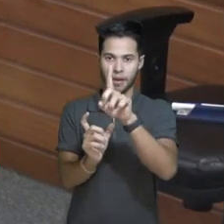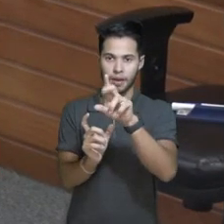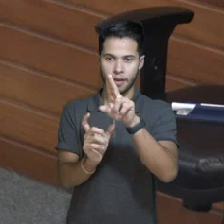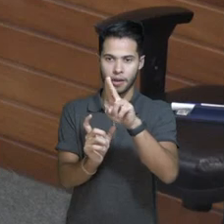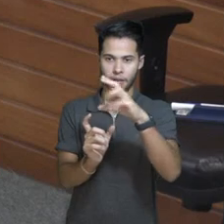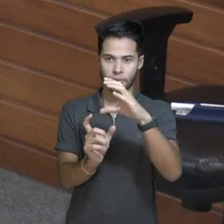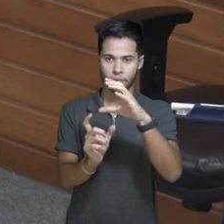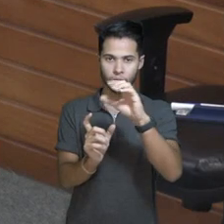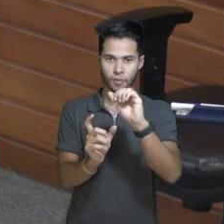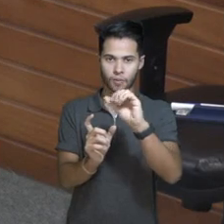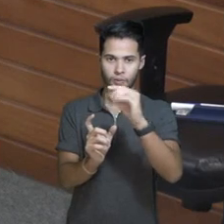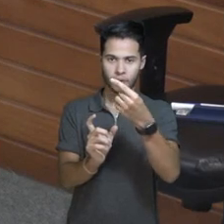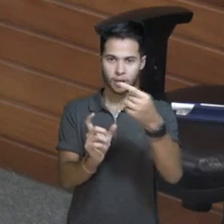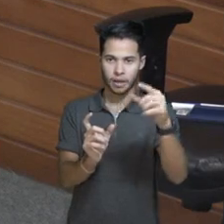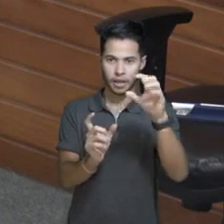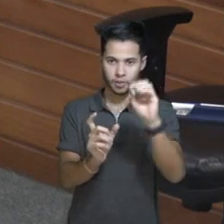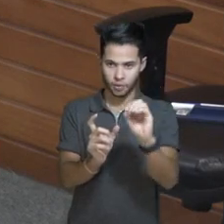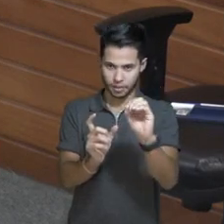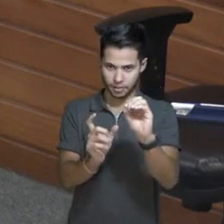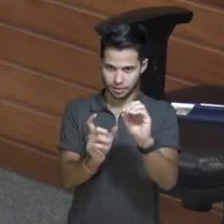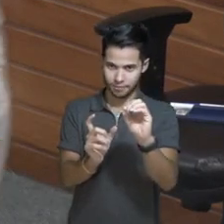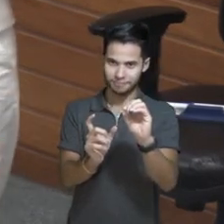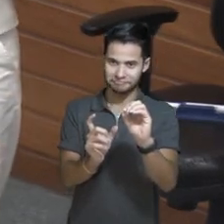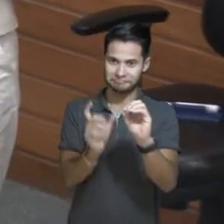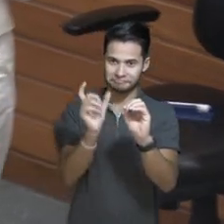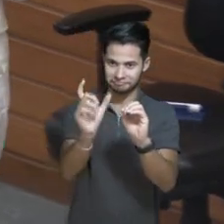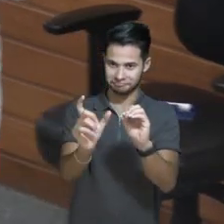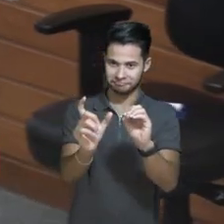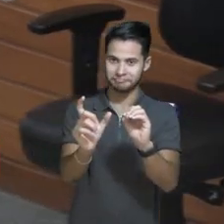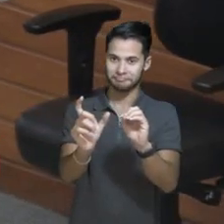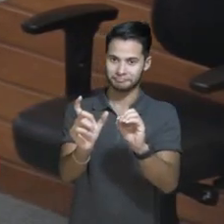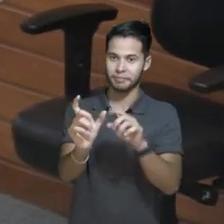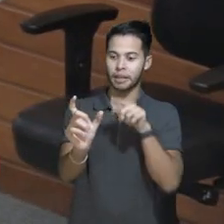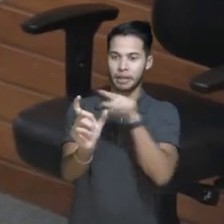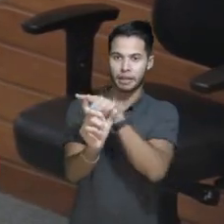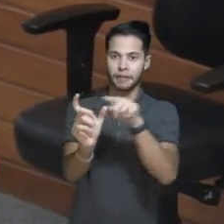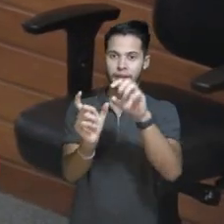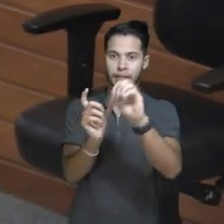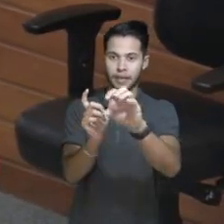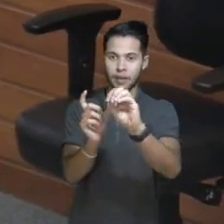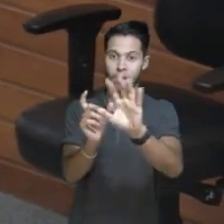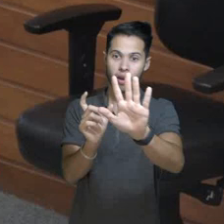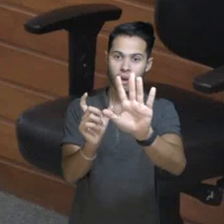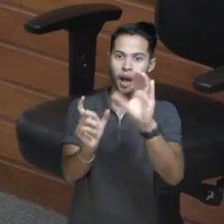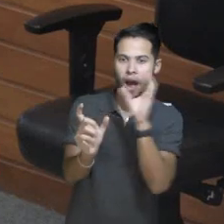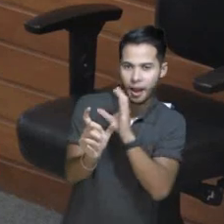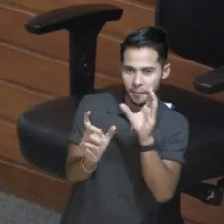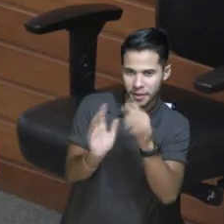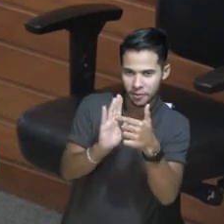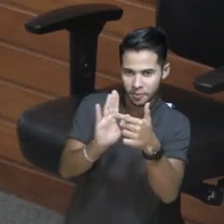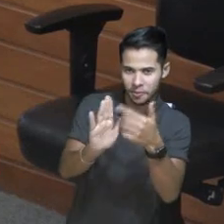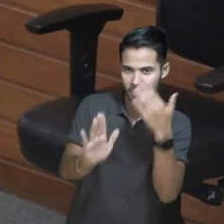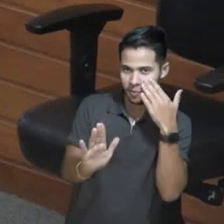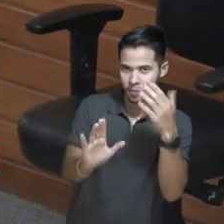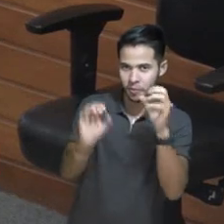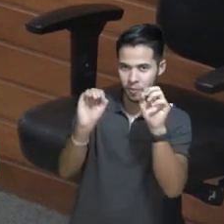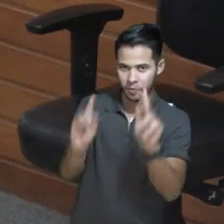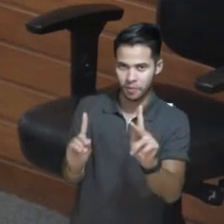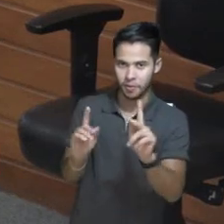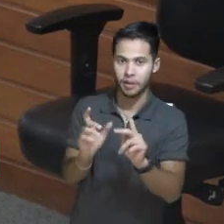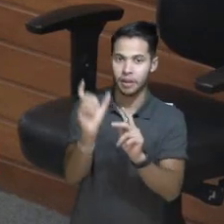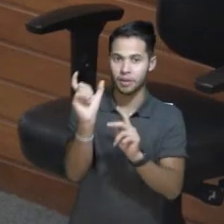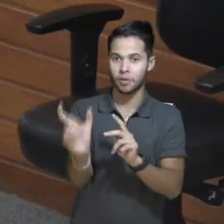educação olha só a educação a palavra educação aquilo eu não vou dar aula nem nada mas só para mostrar educação tem tem